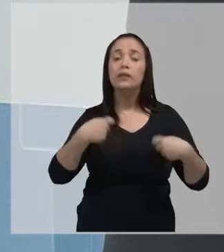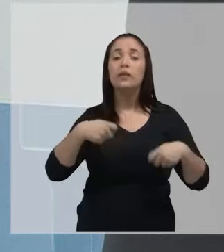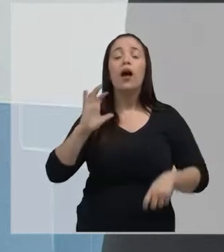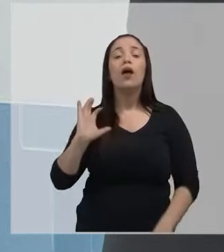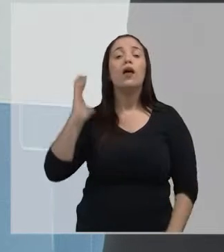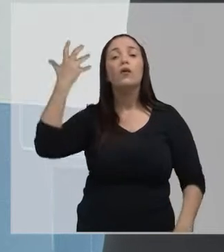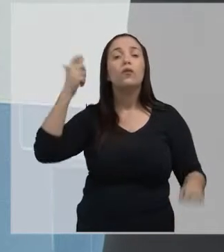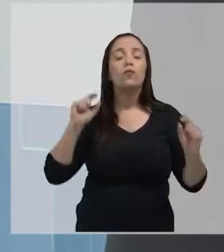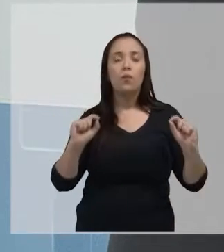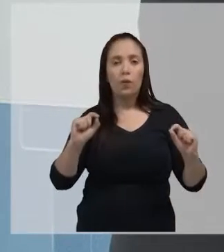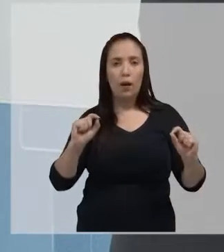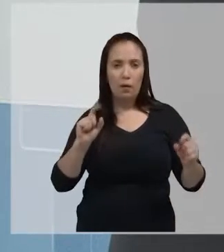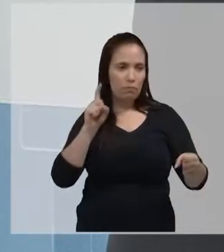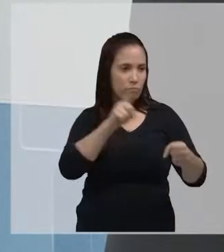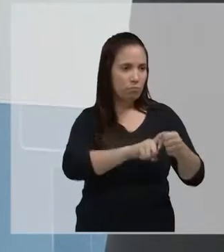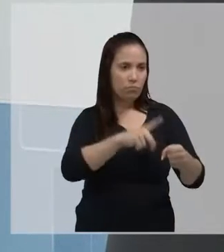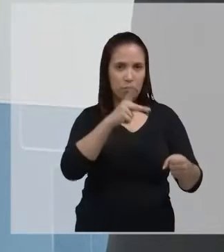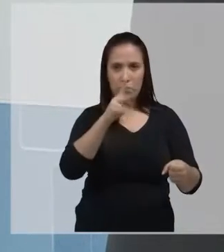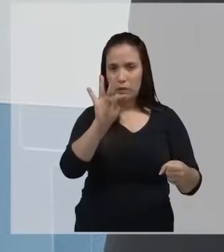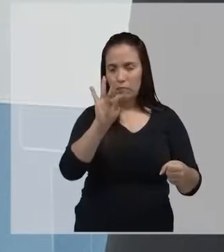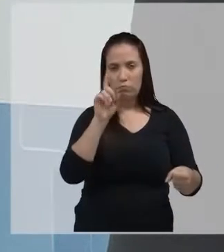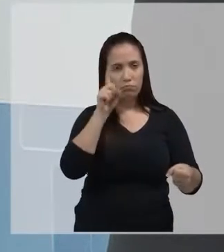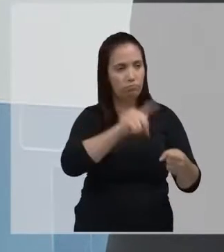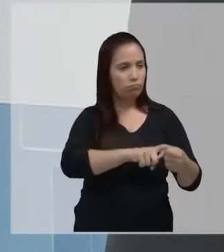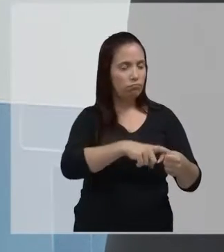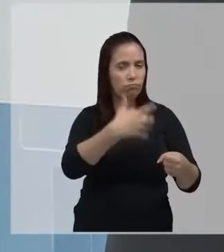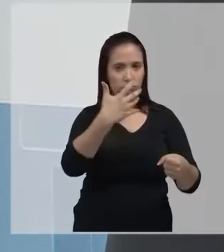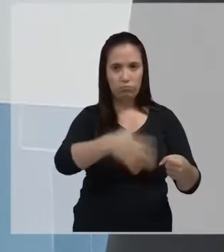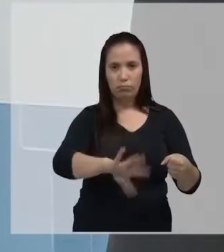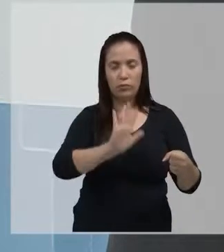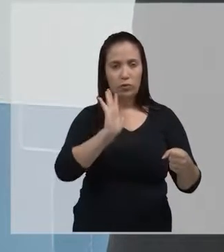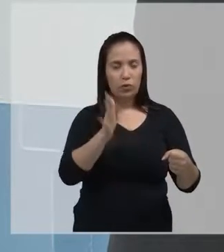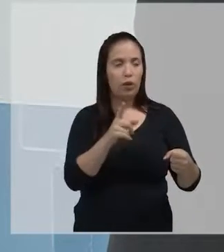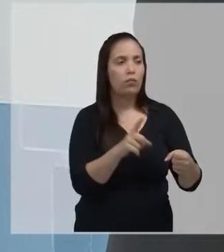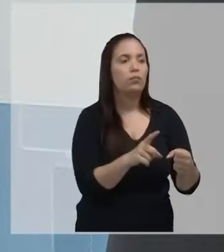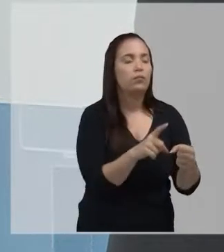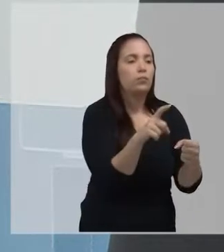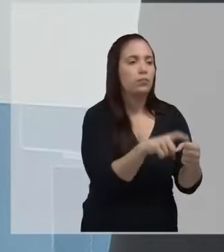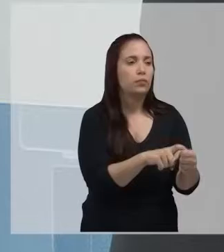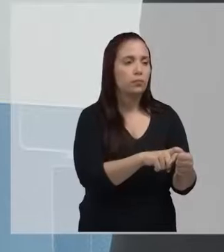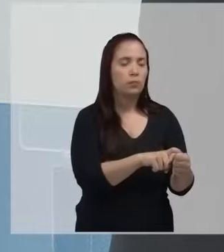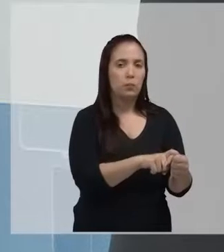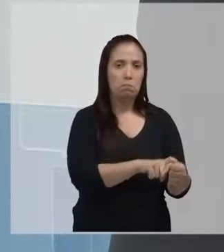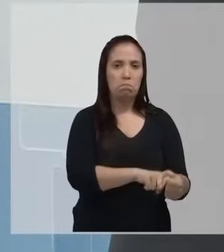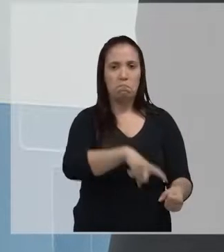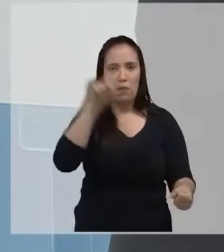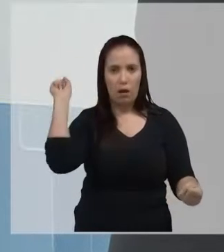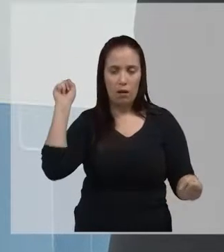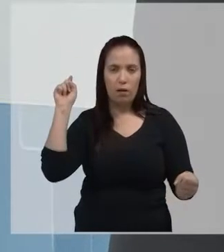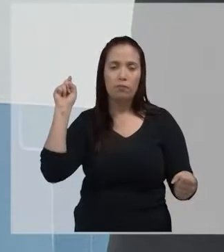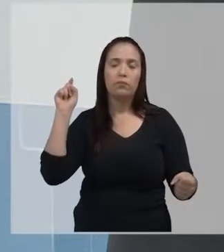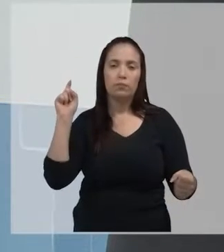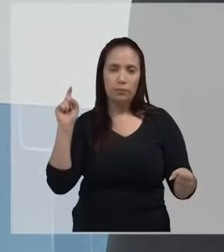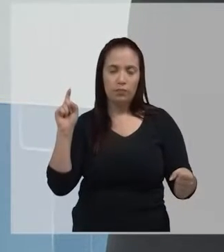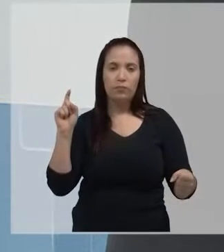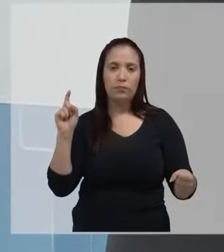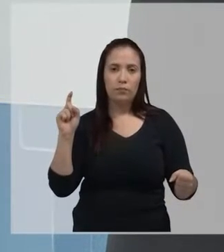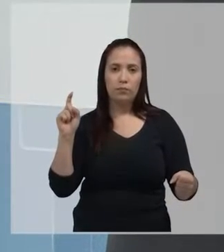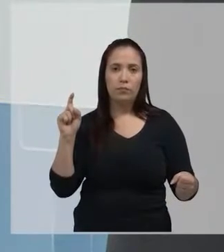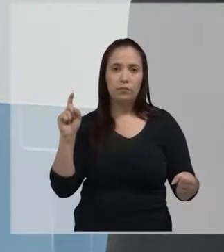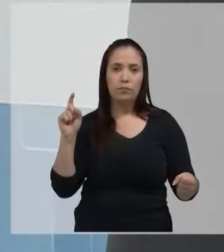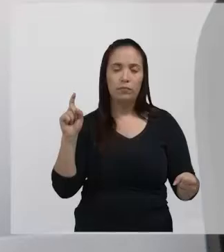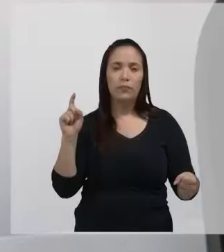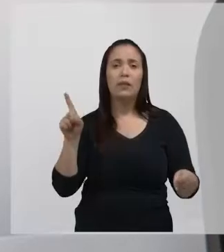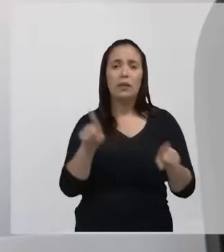situar. Com o PT ele não vai mais, ele já houve o apartheid desde o rompimento desde a eleição passada. E ele não está acompanhando essa